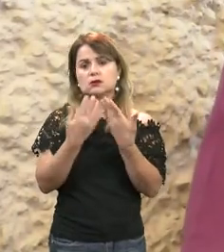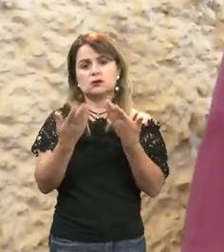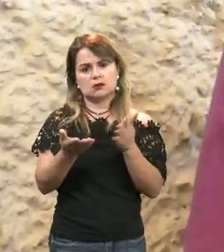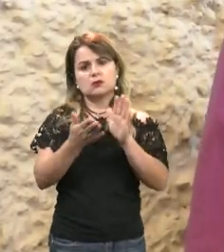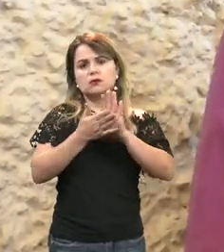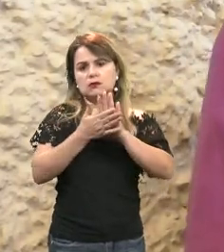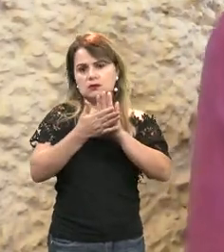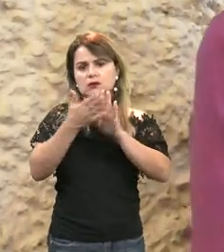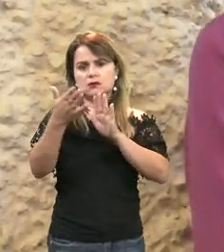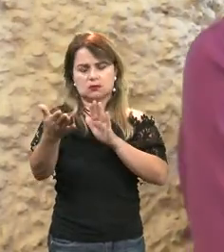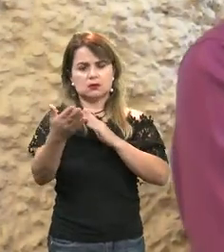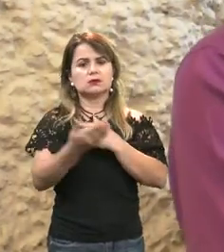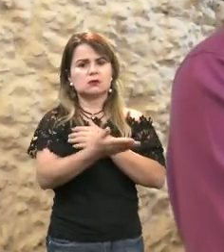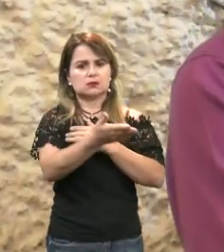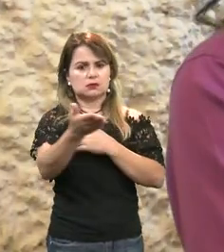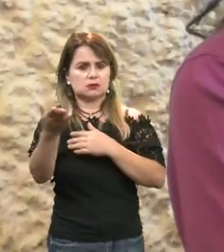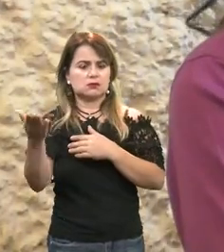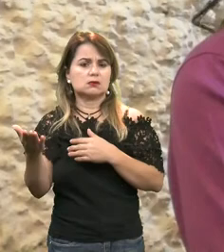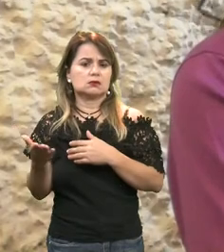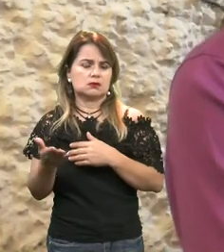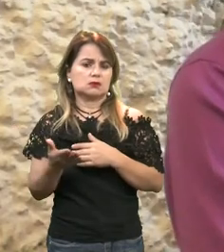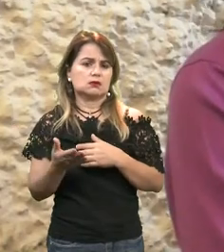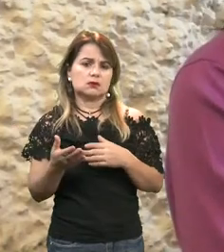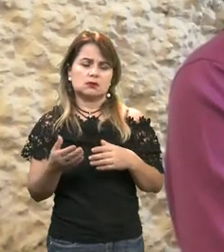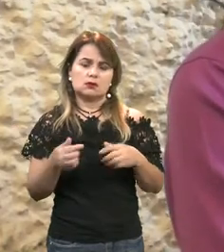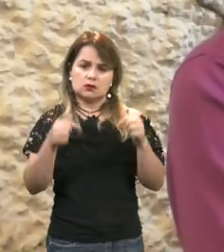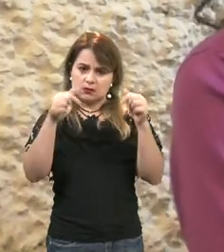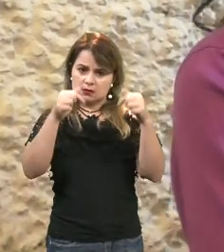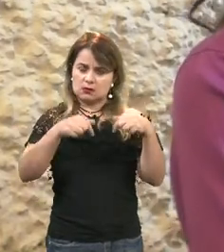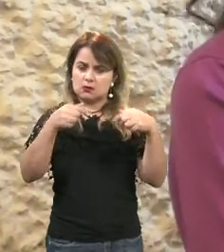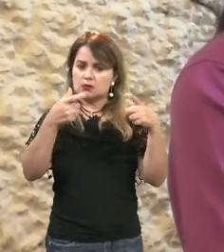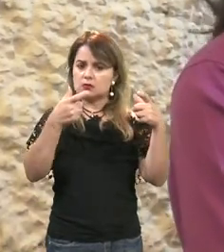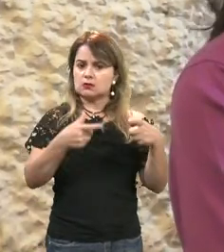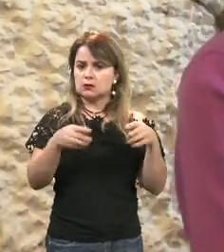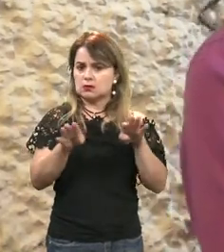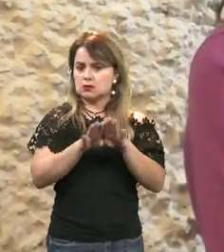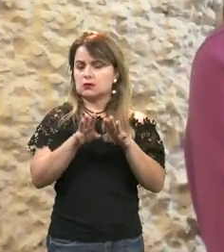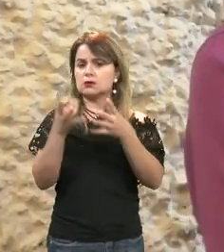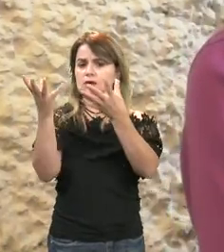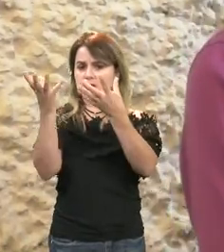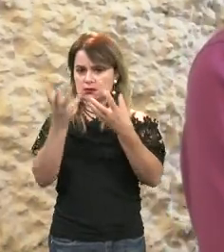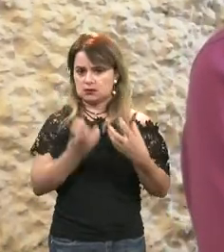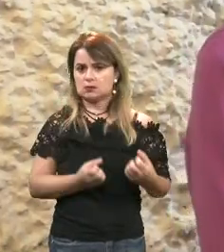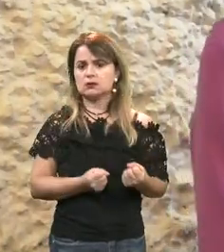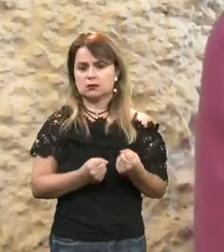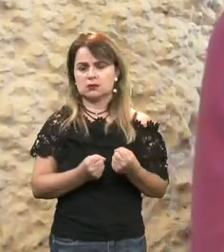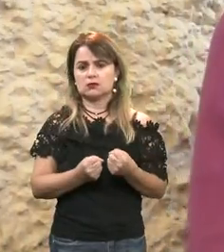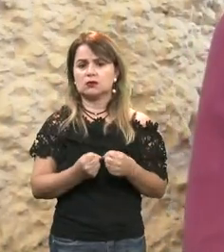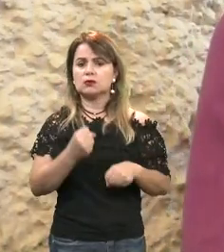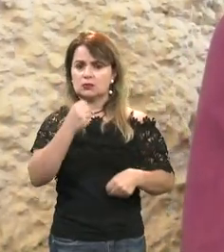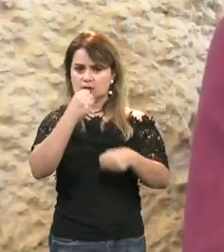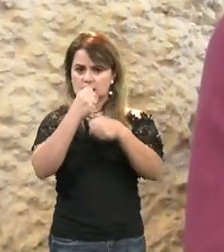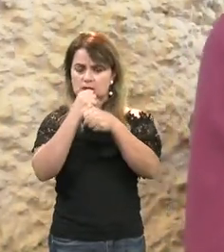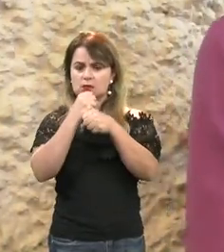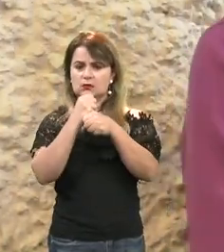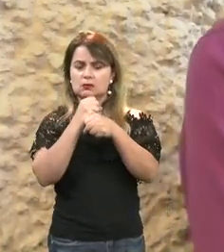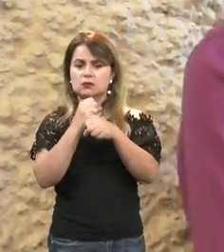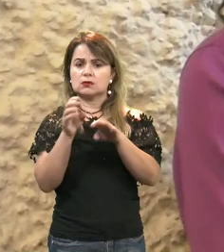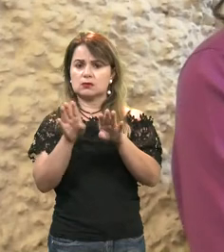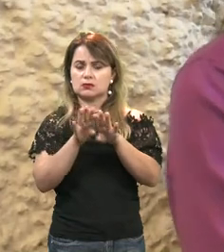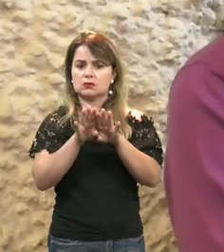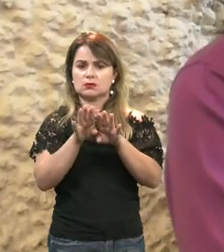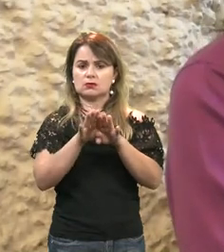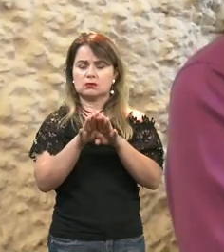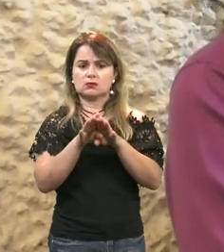a vocês, parabéns a esse local que abrigou, que acolheu e que está ouvindo